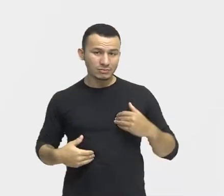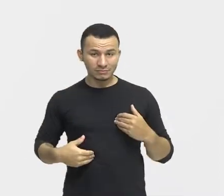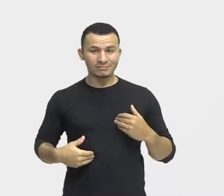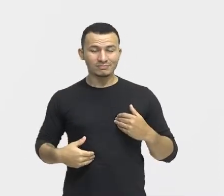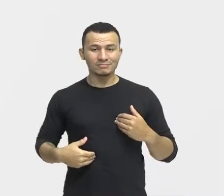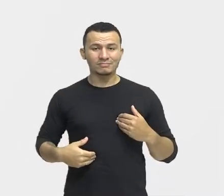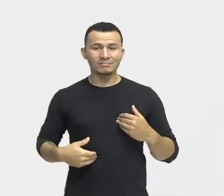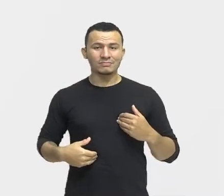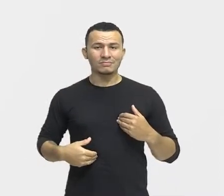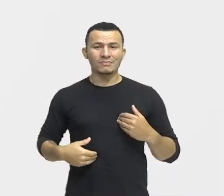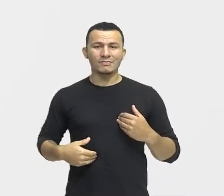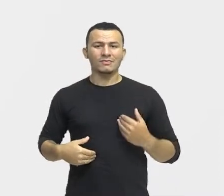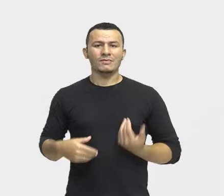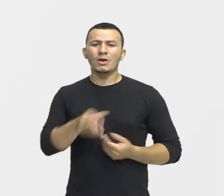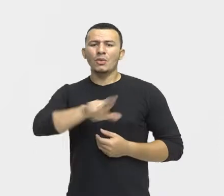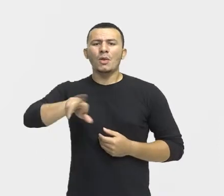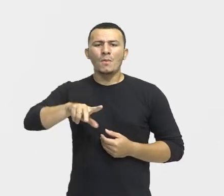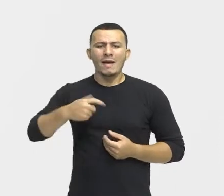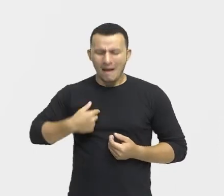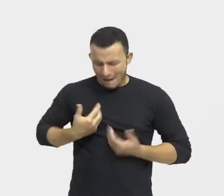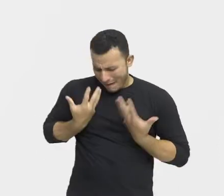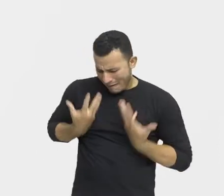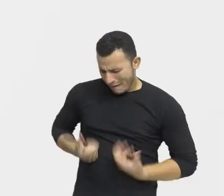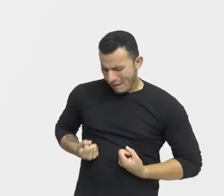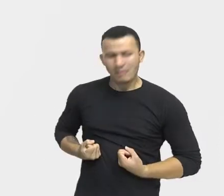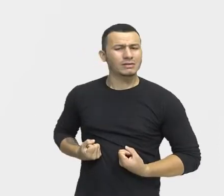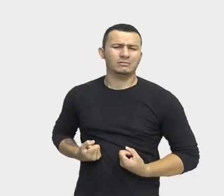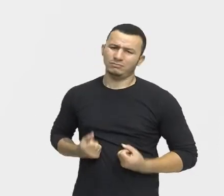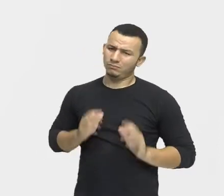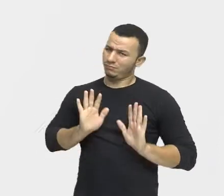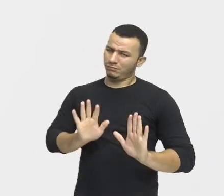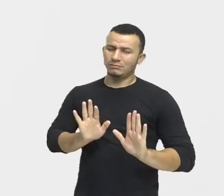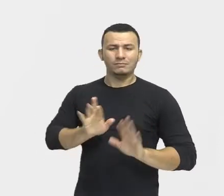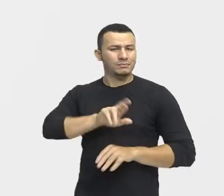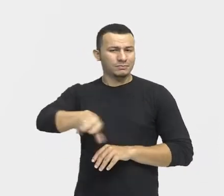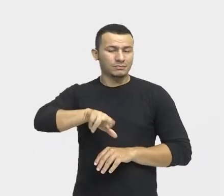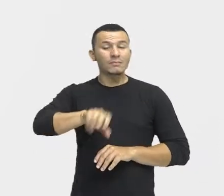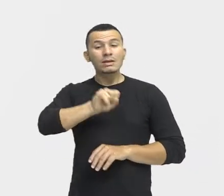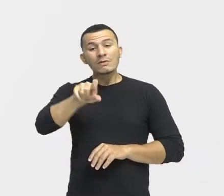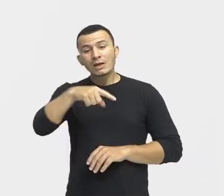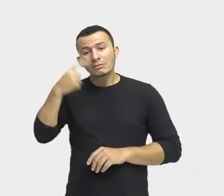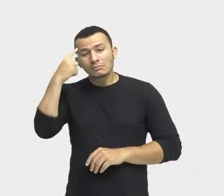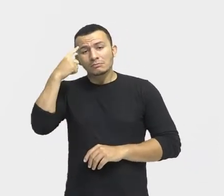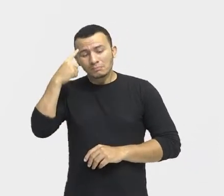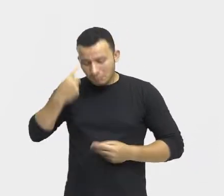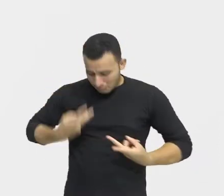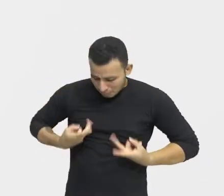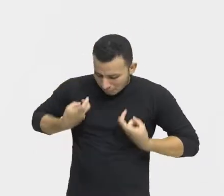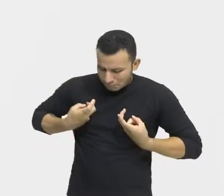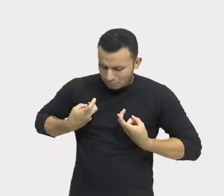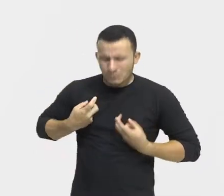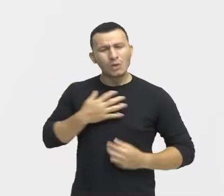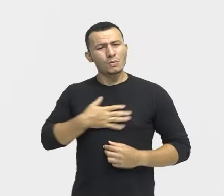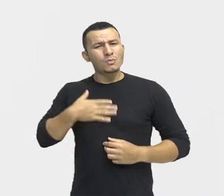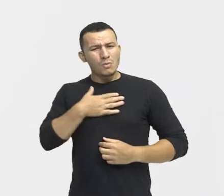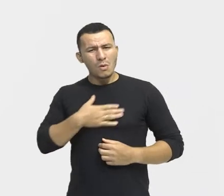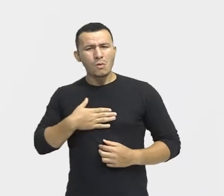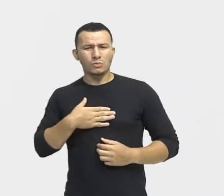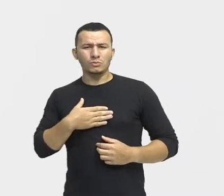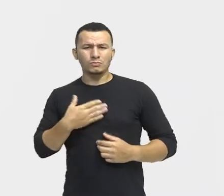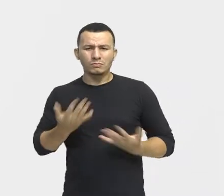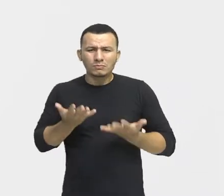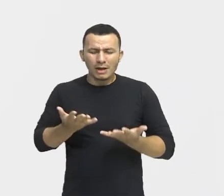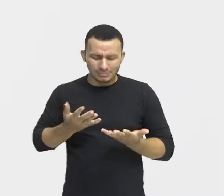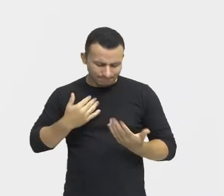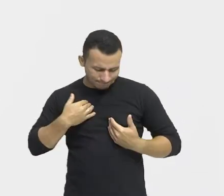que você tem que se conformar com ele, né? Se você se você gostaria de melhorar